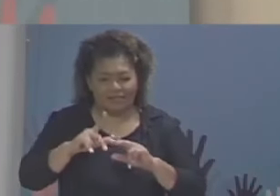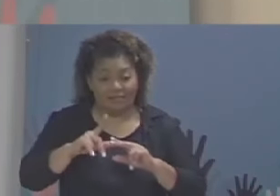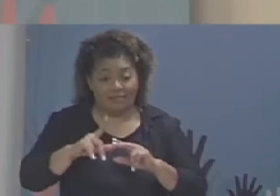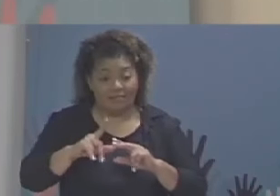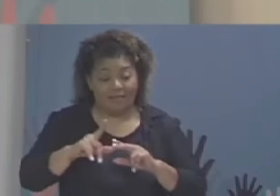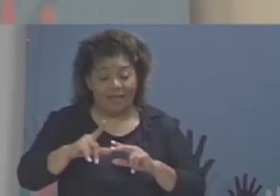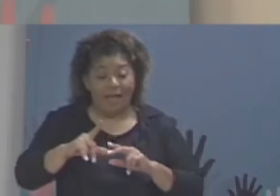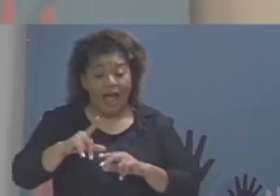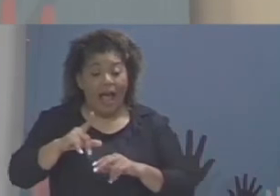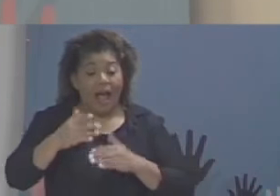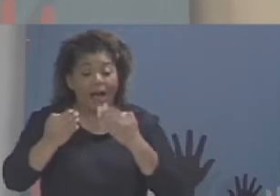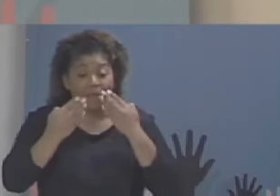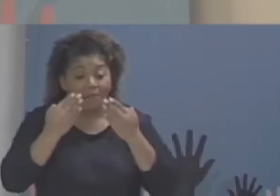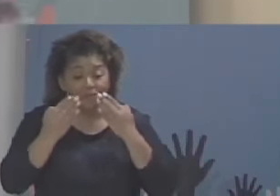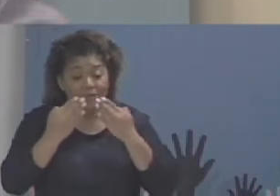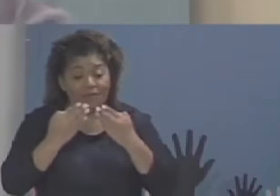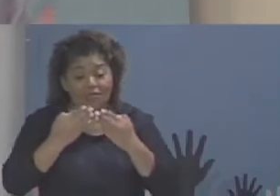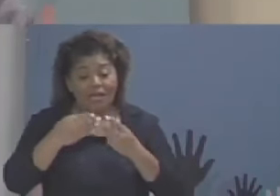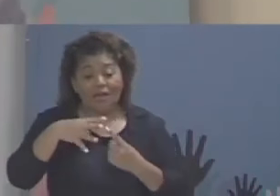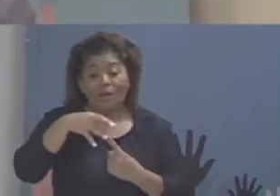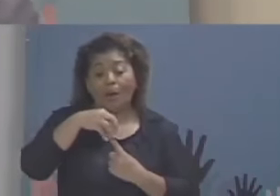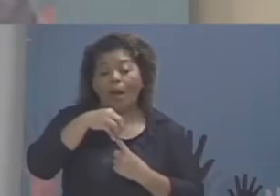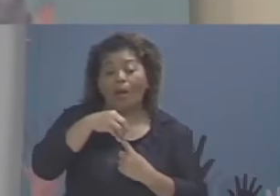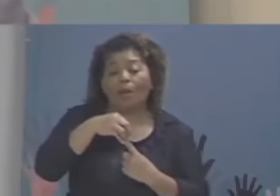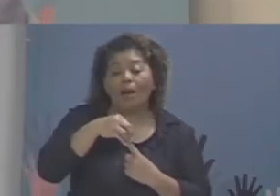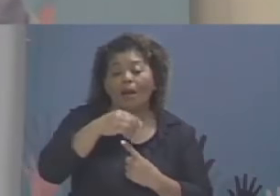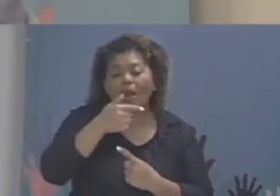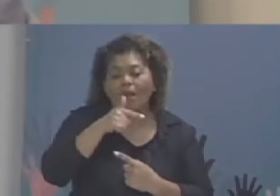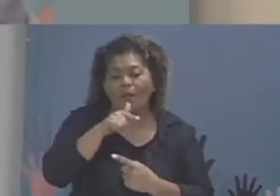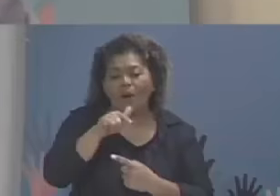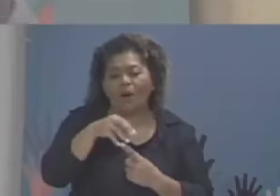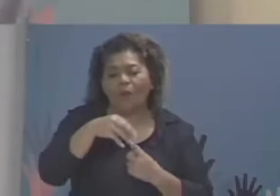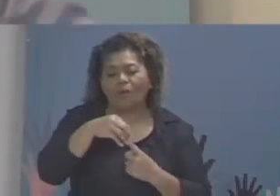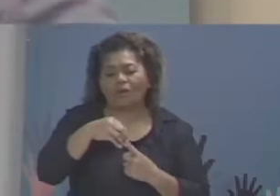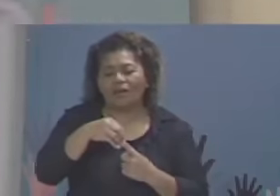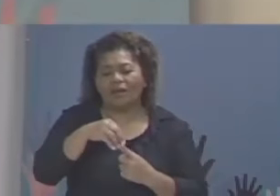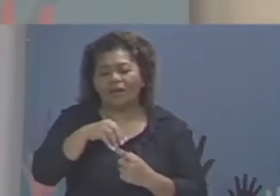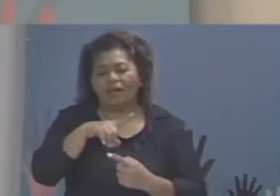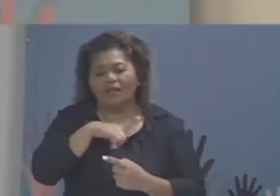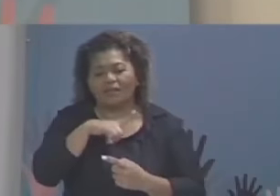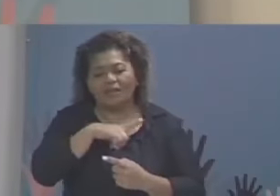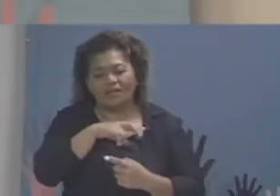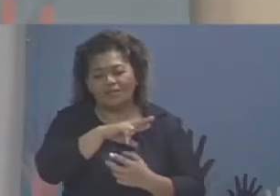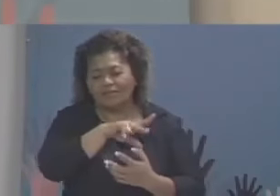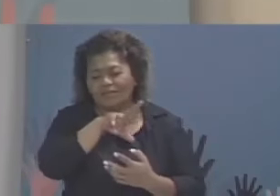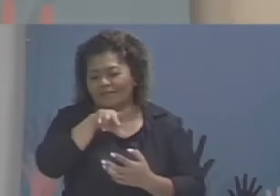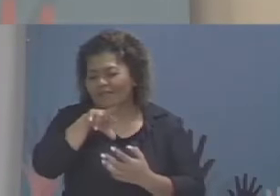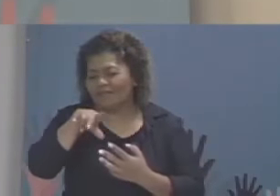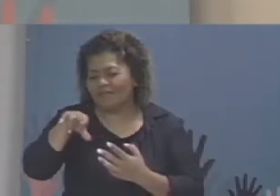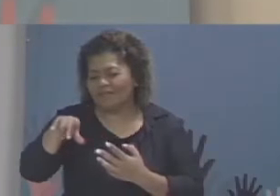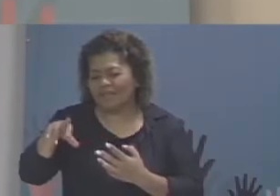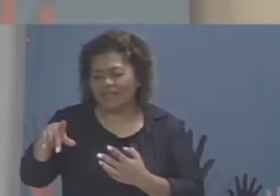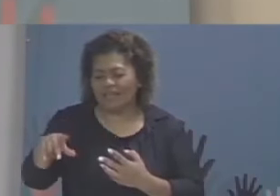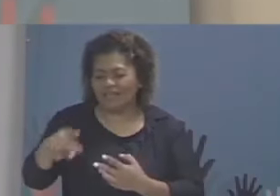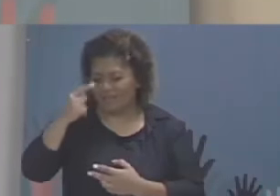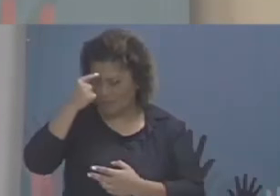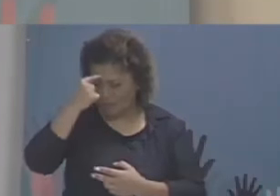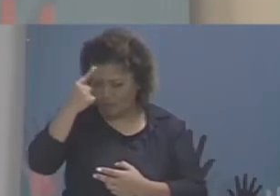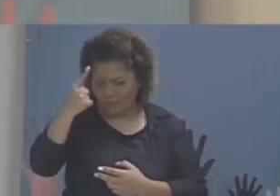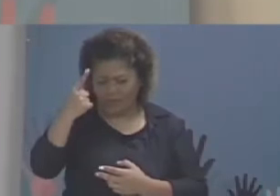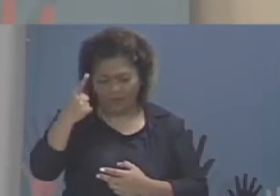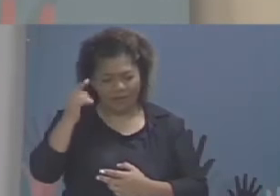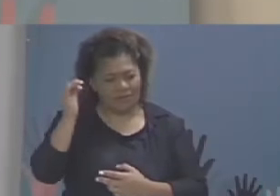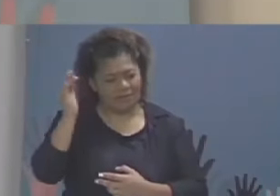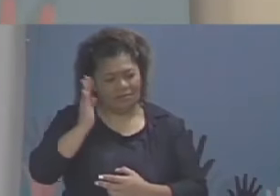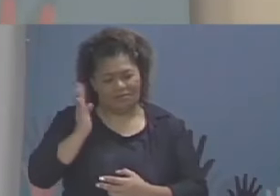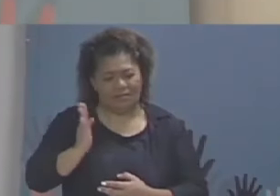tratam a diversidade da maneira mais vil possível, tentando problematizar tudo. Qual é a psicologia no Brasil? Uma psicologia que criou-se